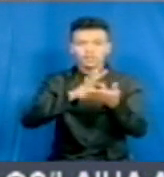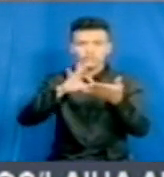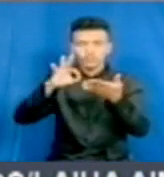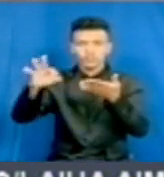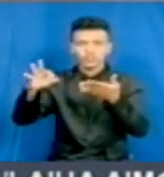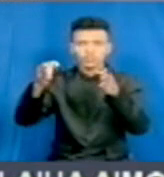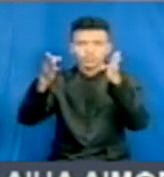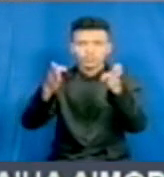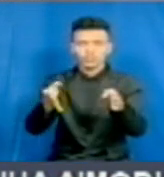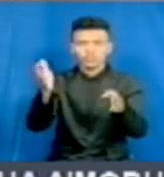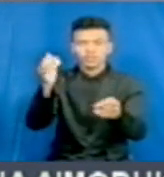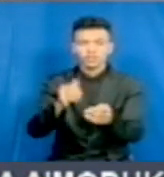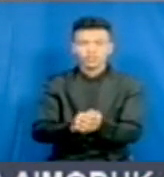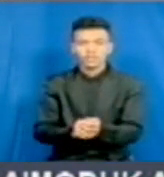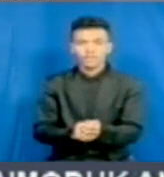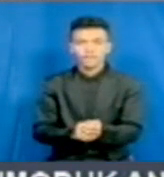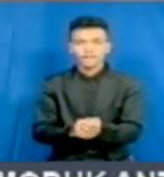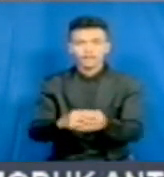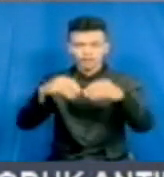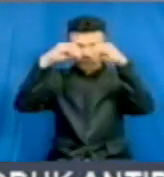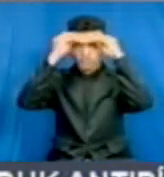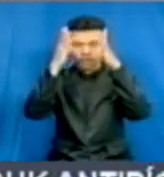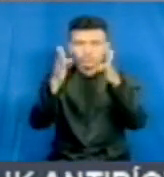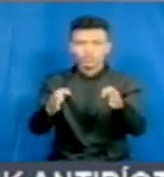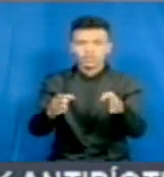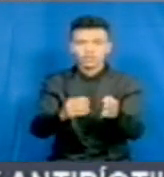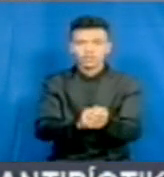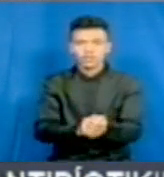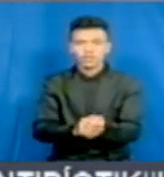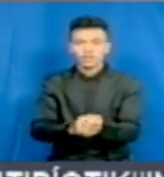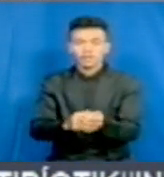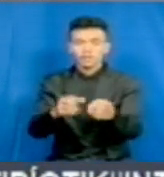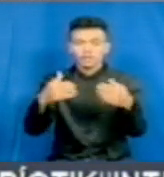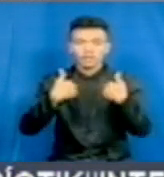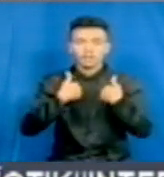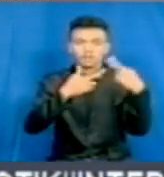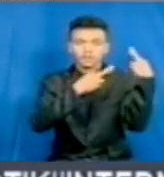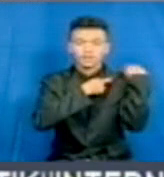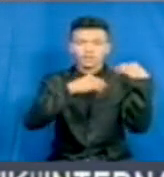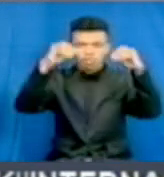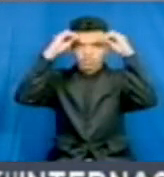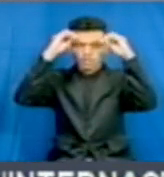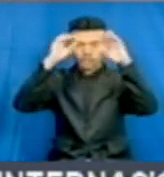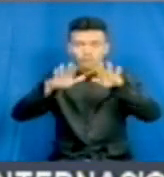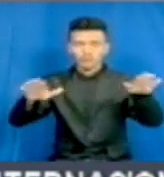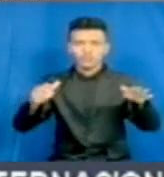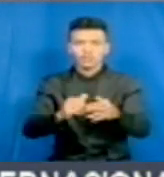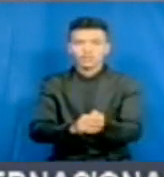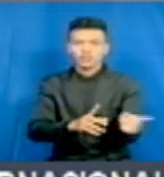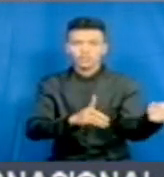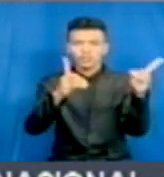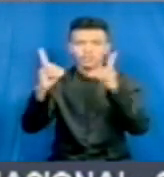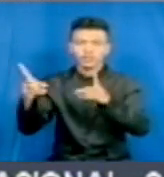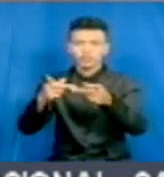quando ba professor serne quando dia professor se desempenha canar ne veke dia kuri educa labarik. Segundo, cria campo trabalho ba labar serne inama.